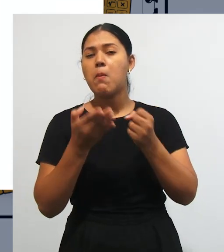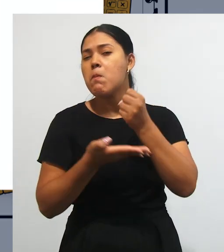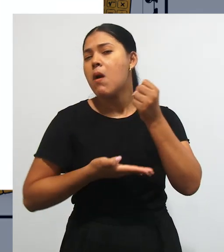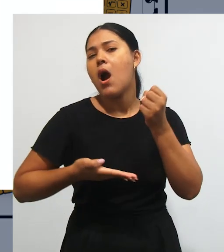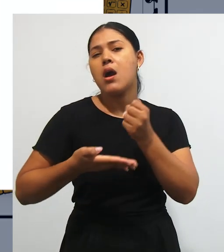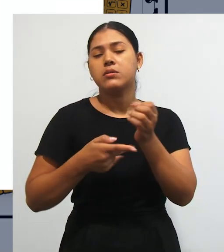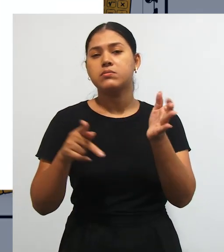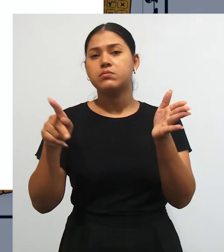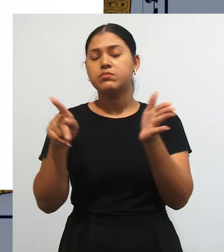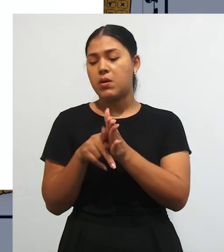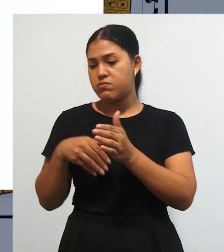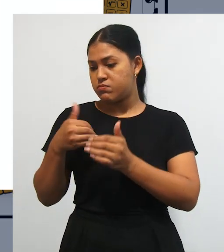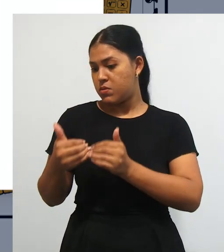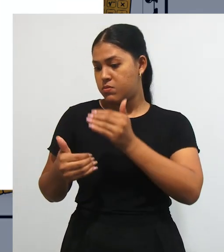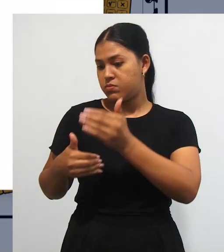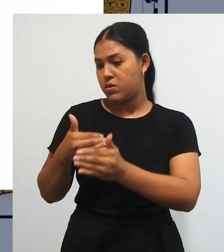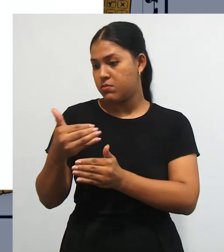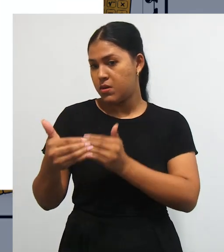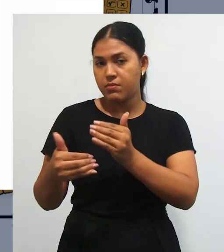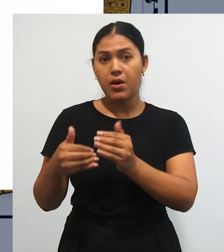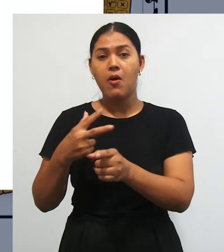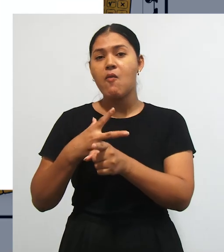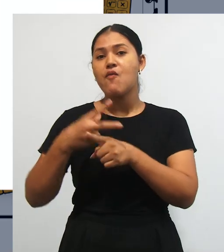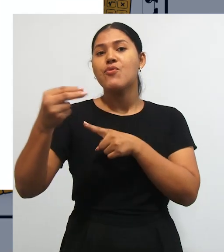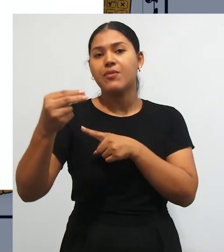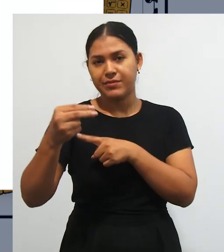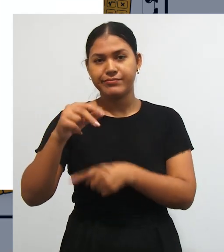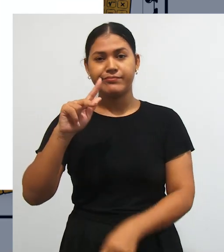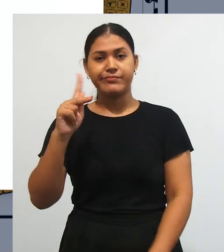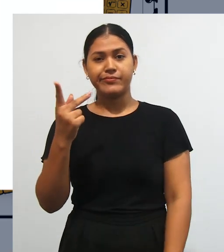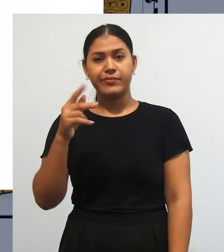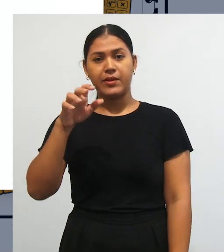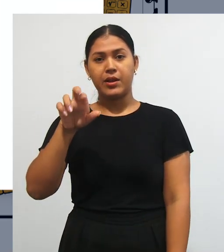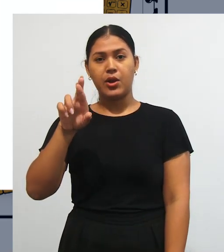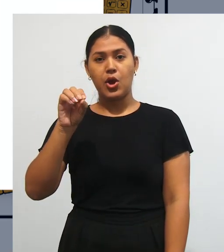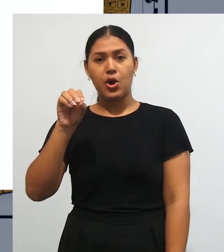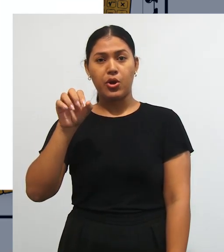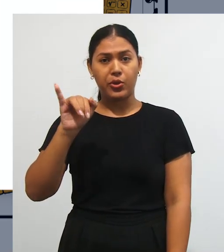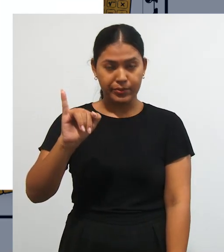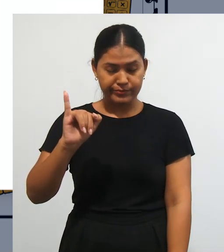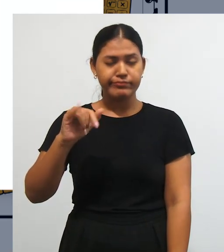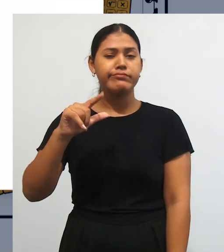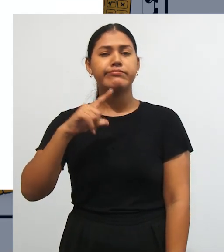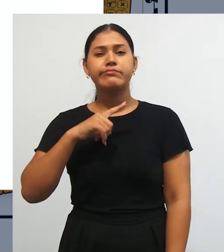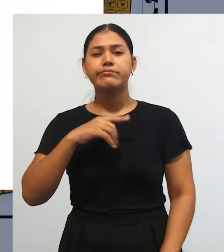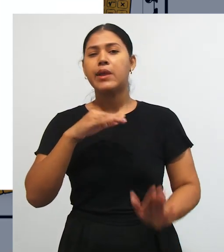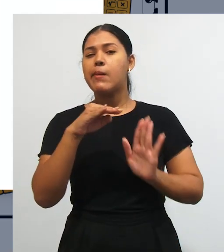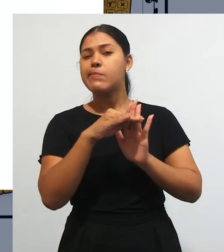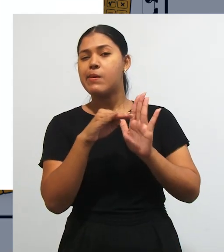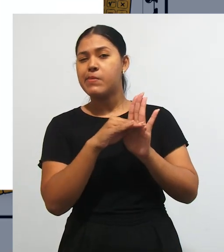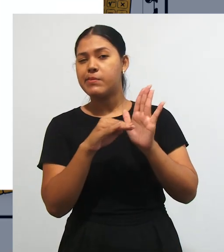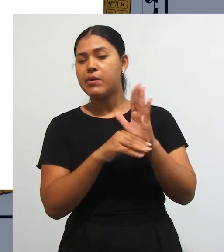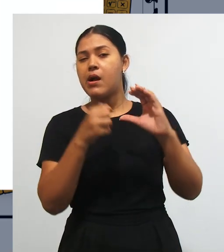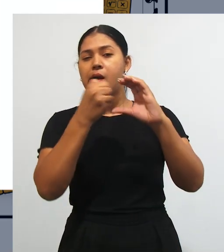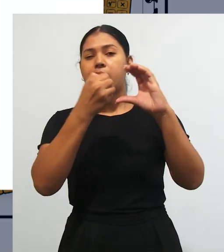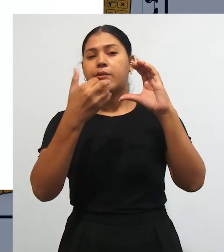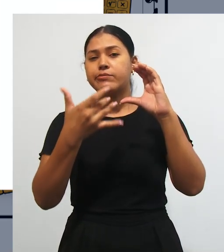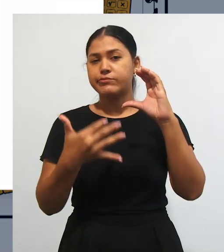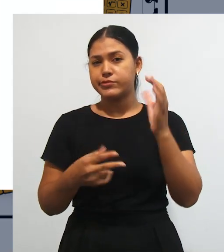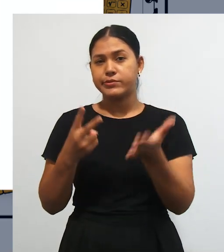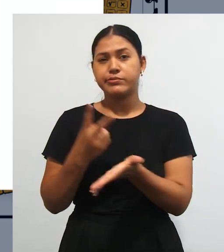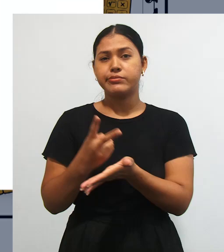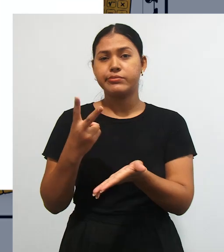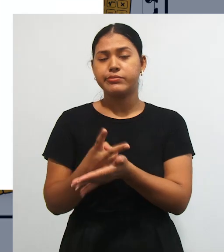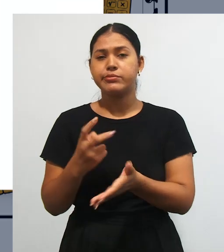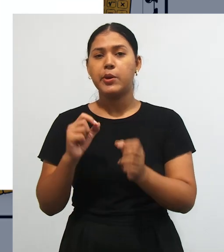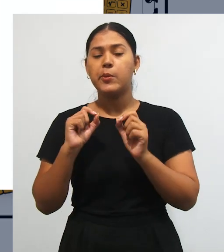herói. Esse percurso, ele tem algumas marcações que são muito comuns em todas as